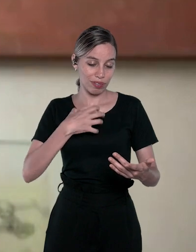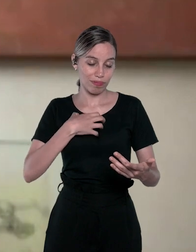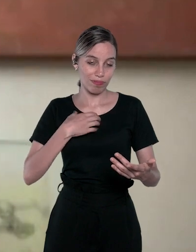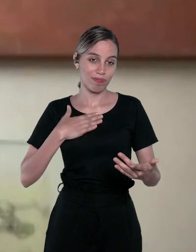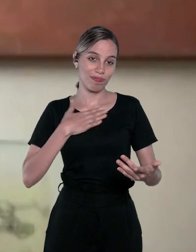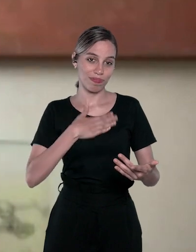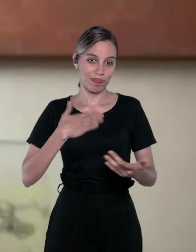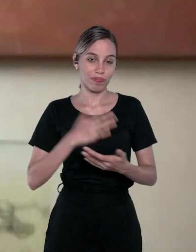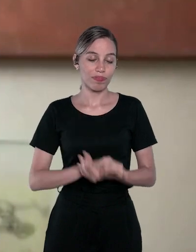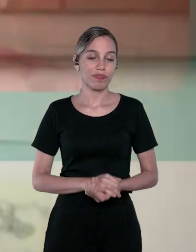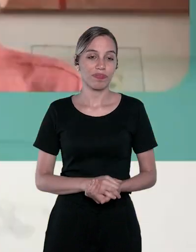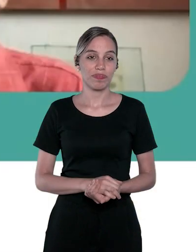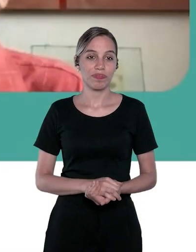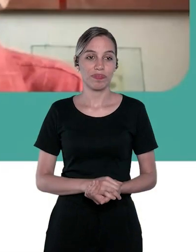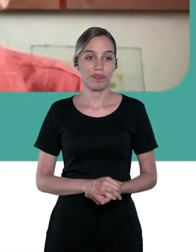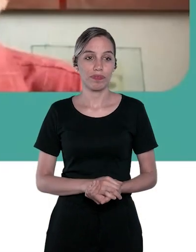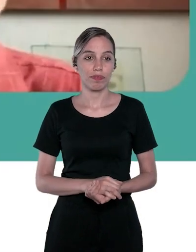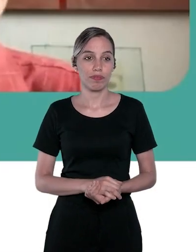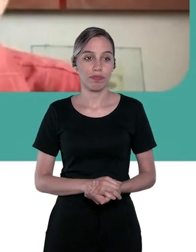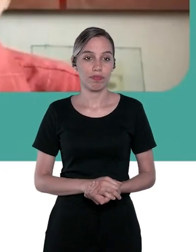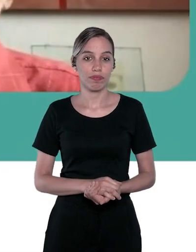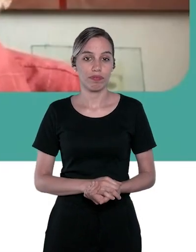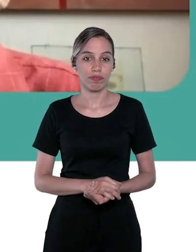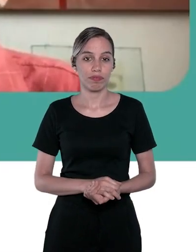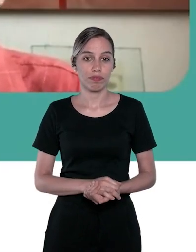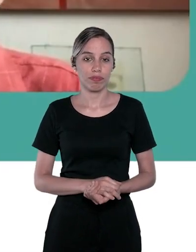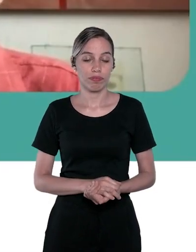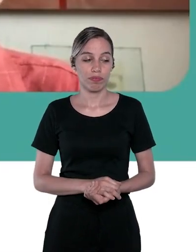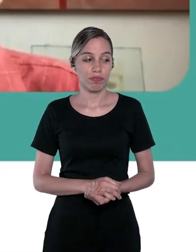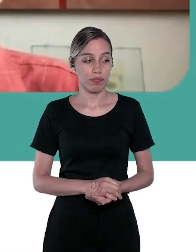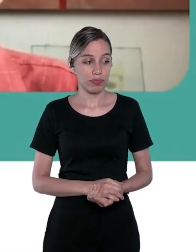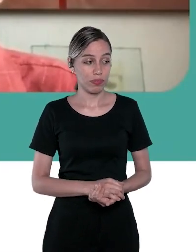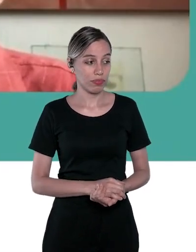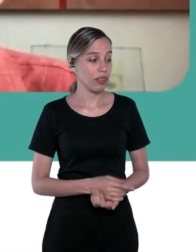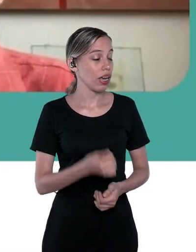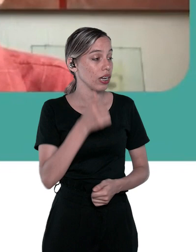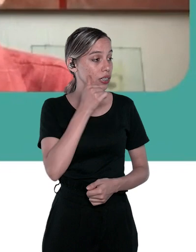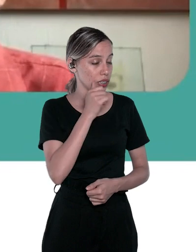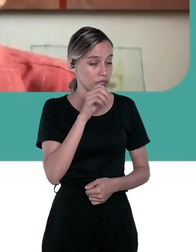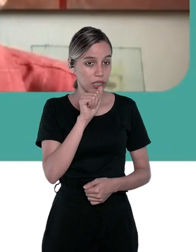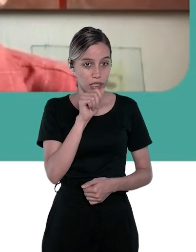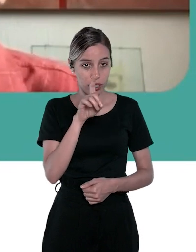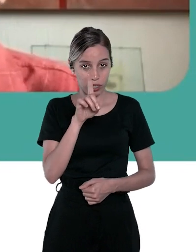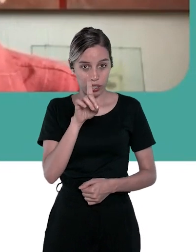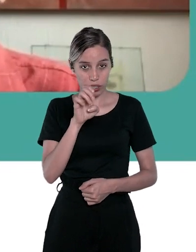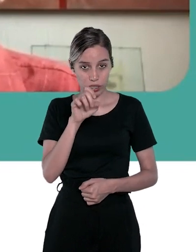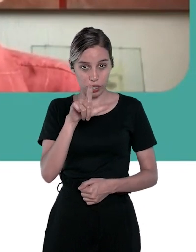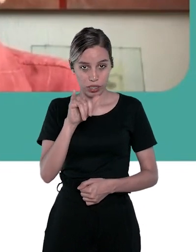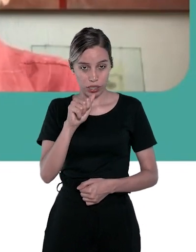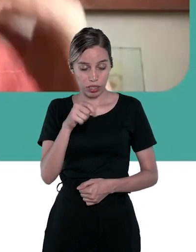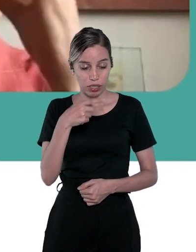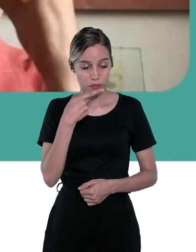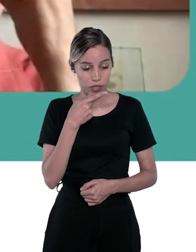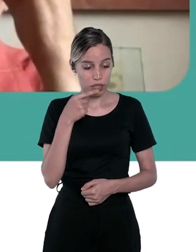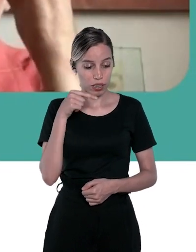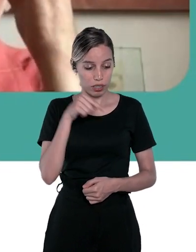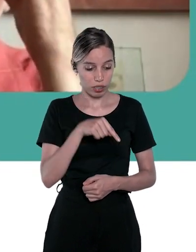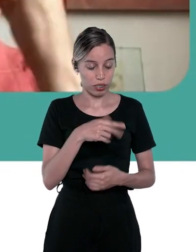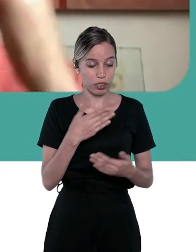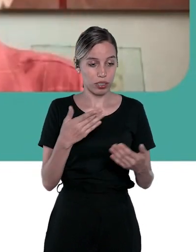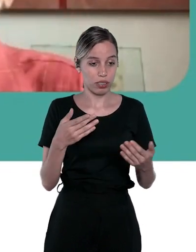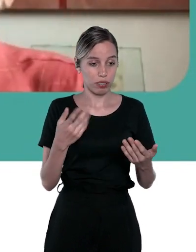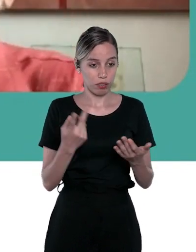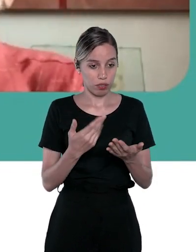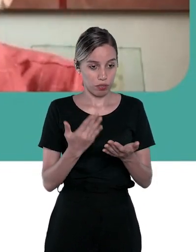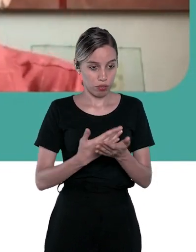A Adélia Prado, aqui no seu livro, até ela fala isso também, já tinha escutado ela falar, até que no Sempre um Papo também,